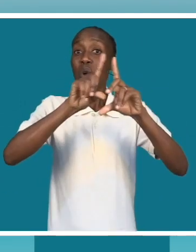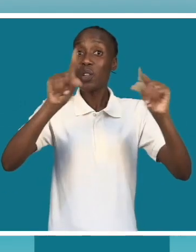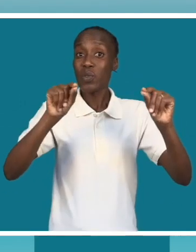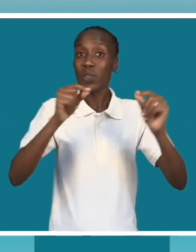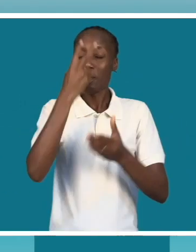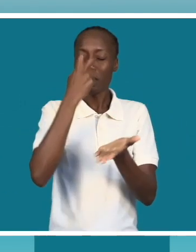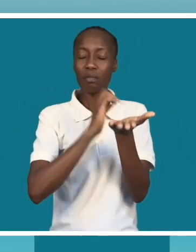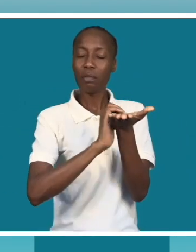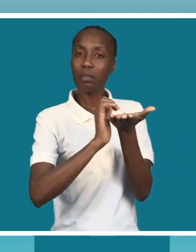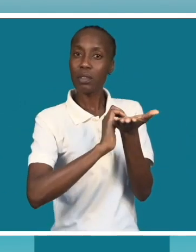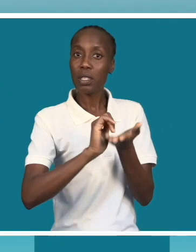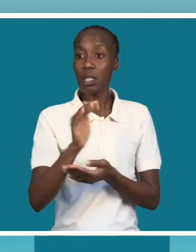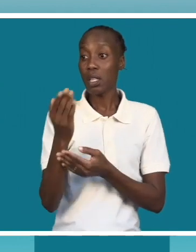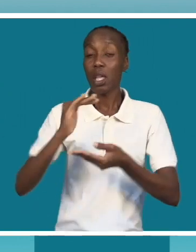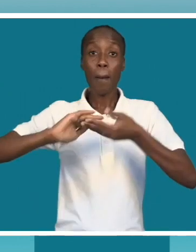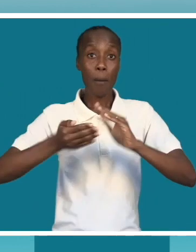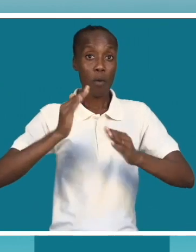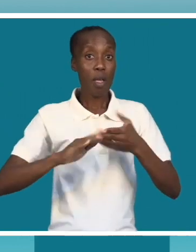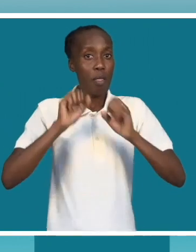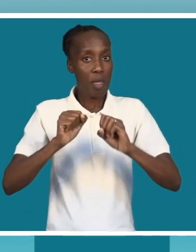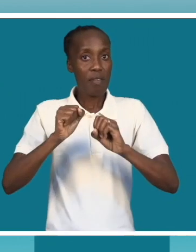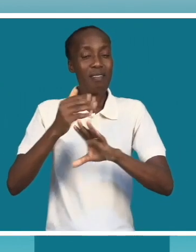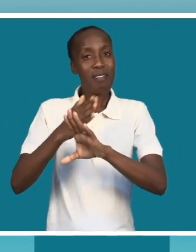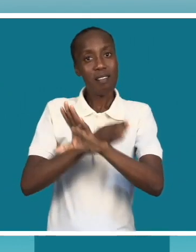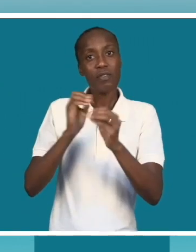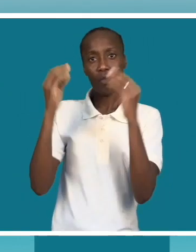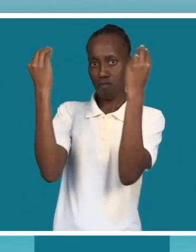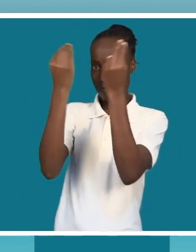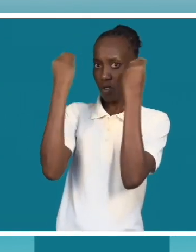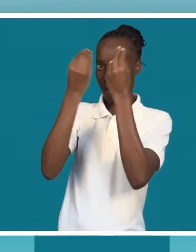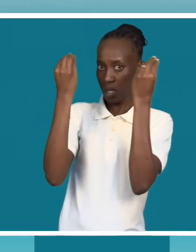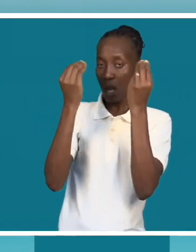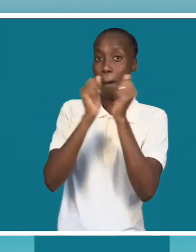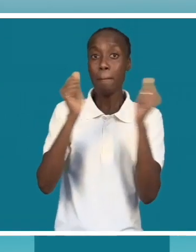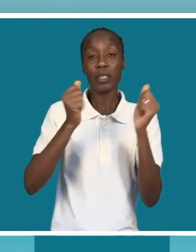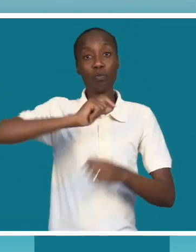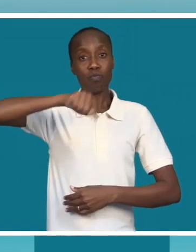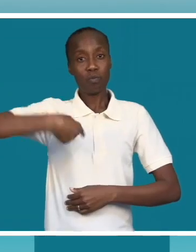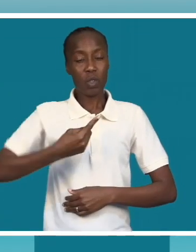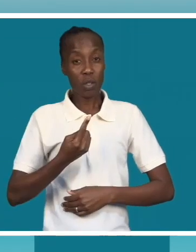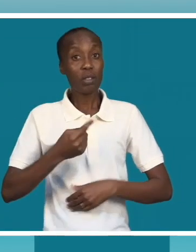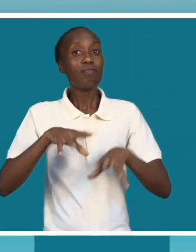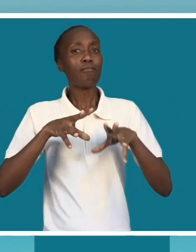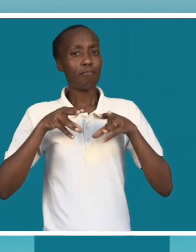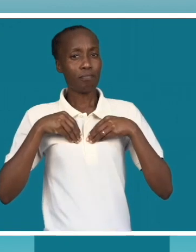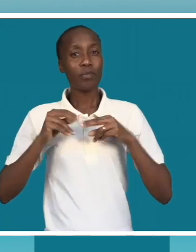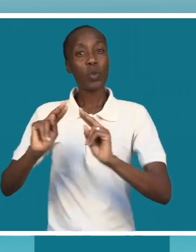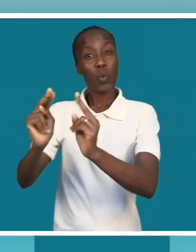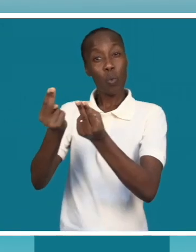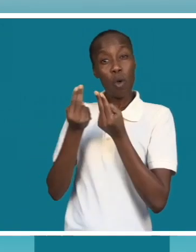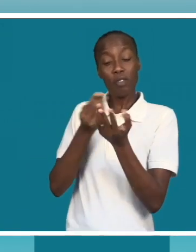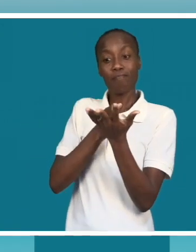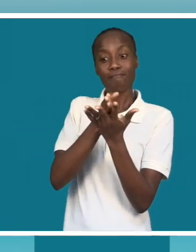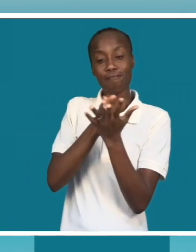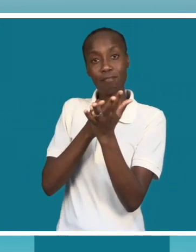também do sistema Braille, que os professores também devem ter essa formação, mas acreditamos que com as novas